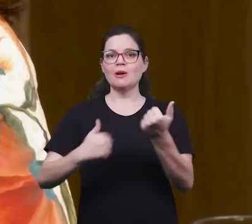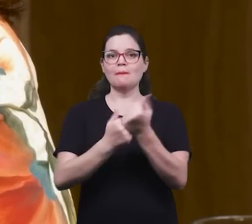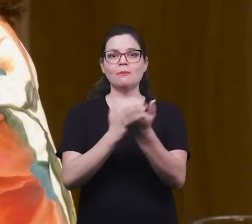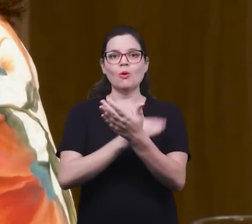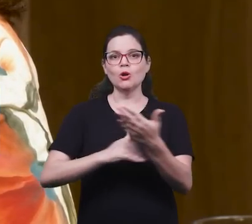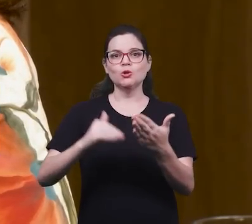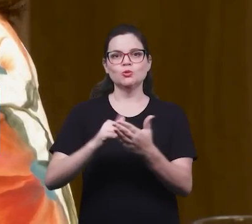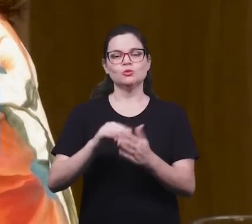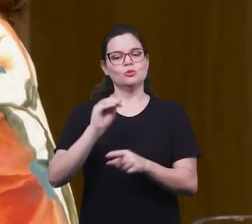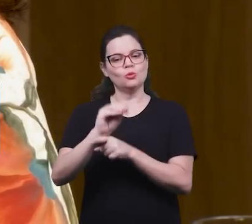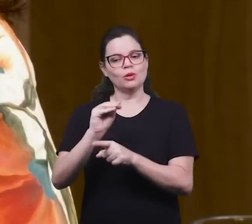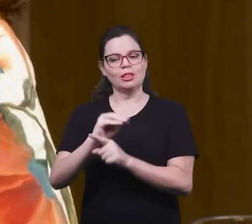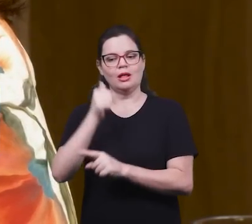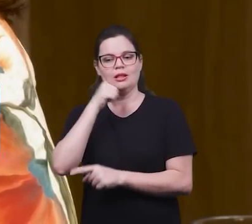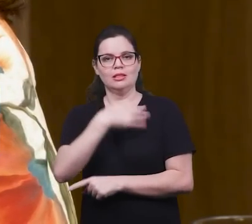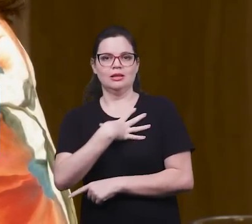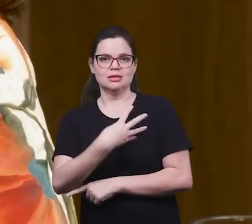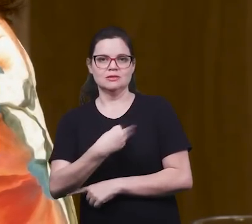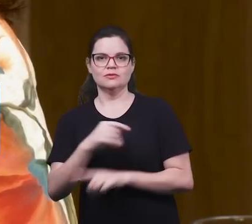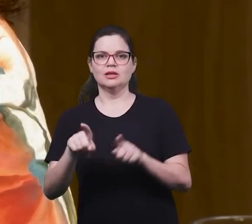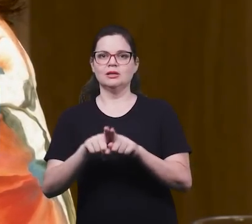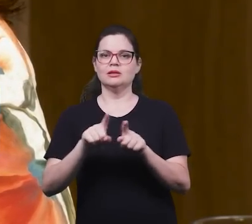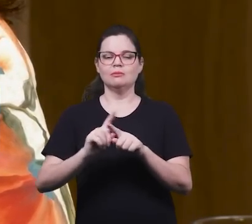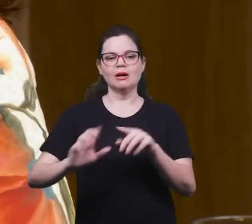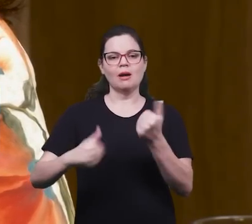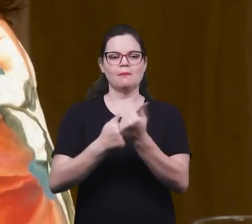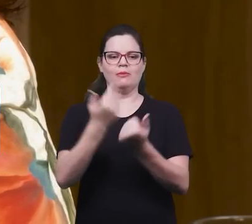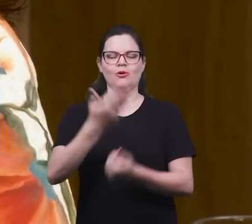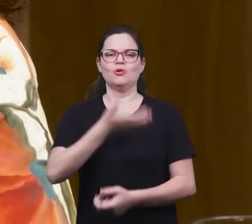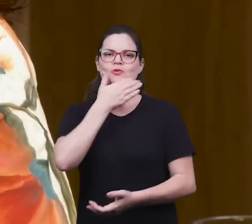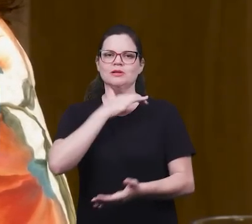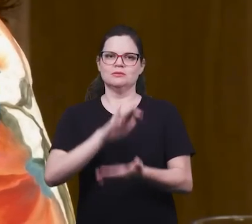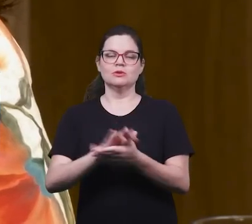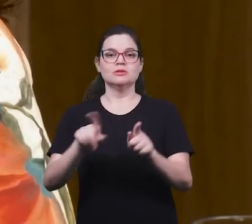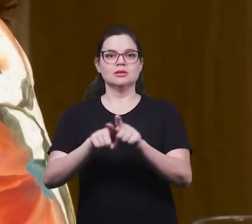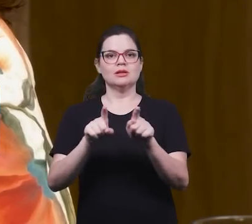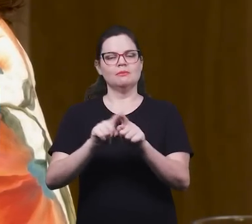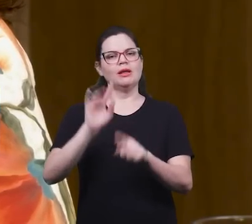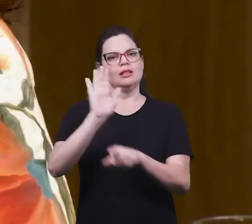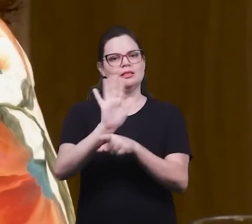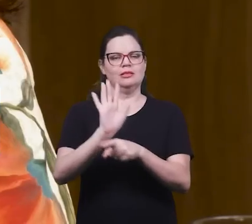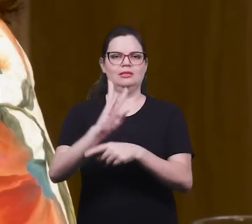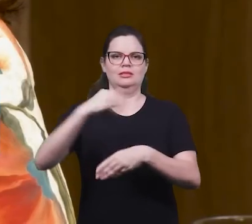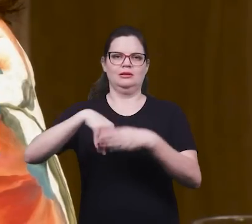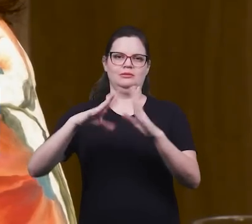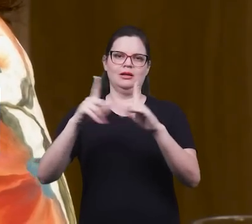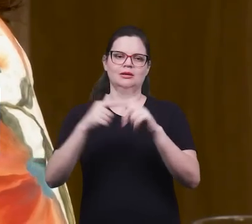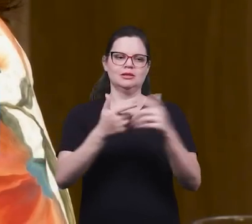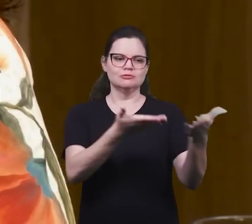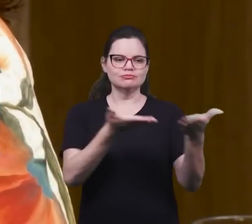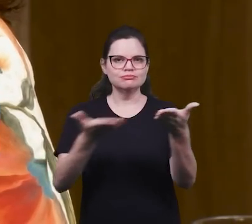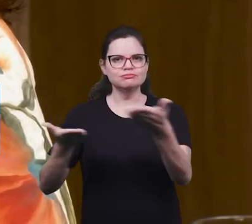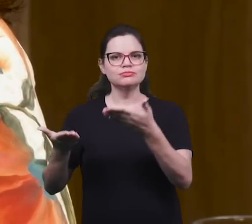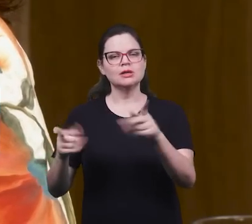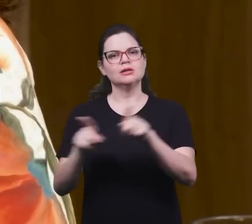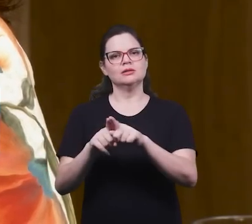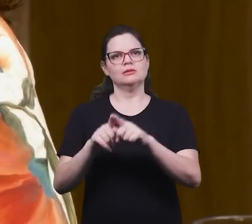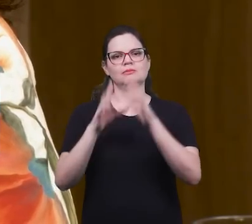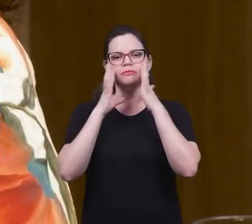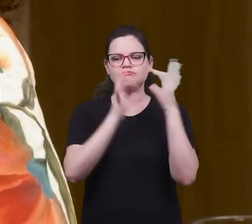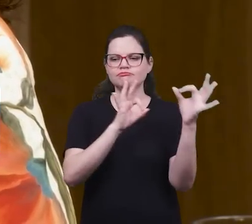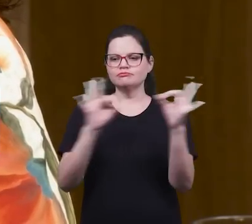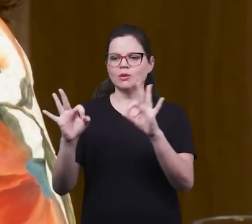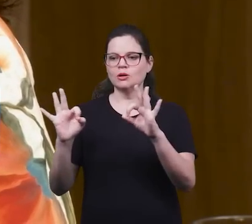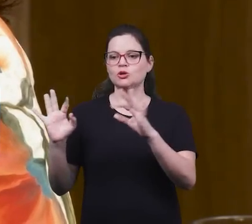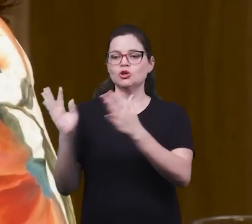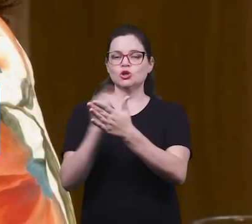das meninas, né? E ajudar também na igreja, na assistência, né? Ter mais tempo disponível, né? Para estar na igreja, acompanhar minhas filhas, né?